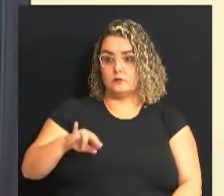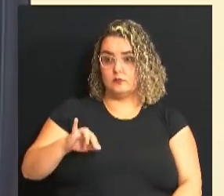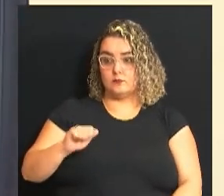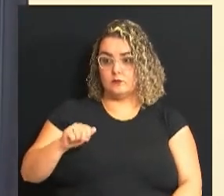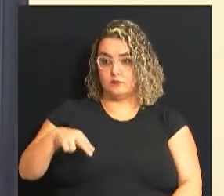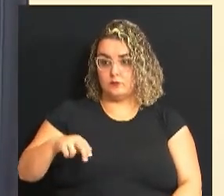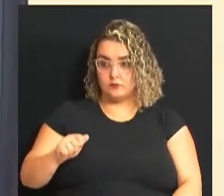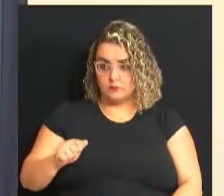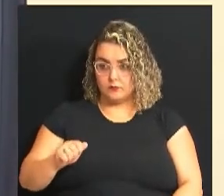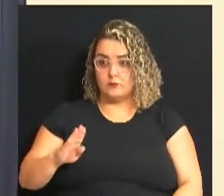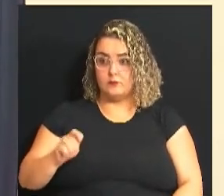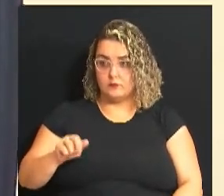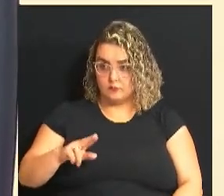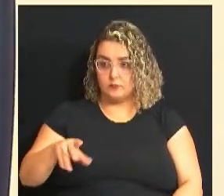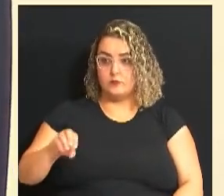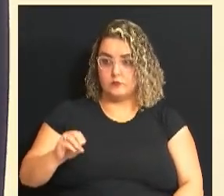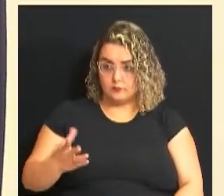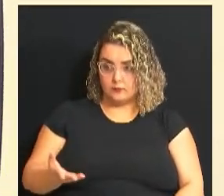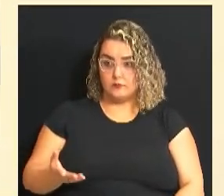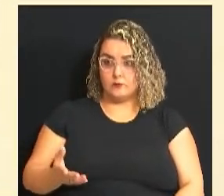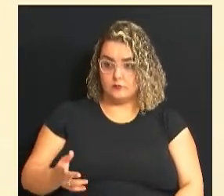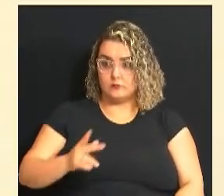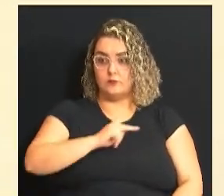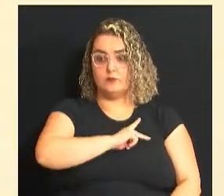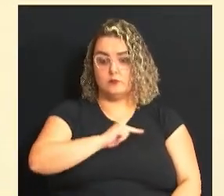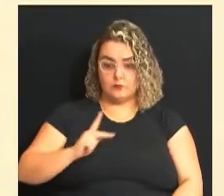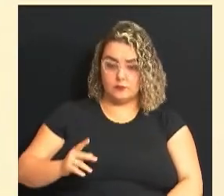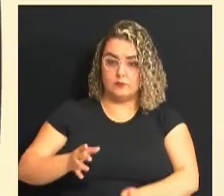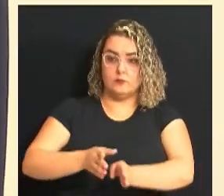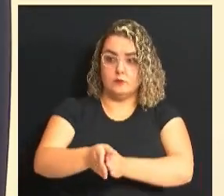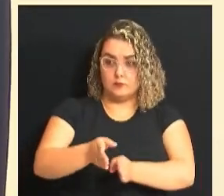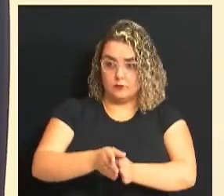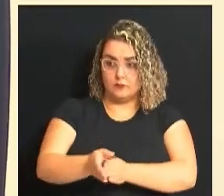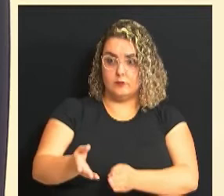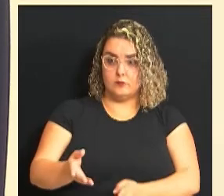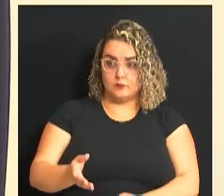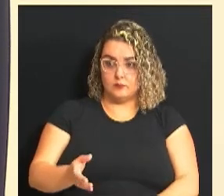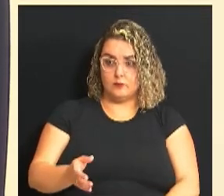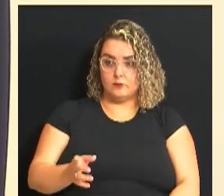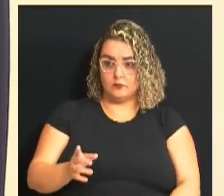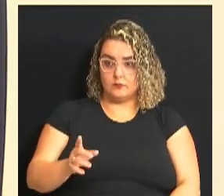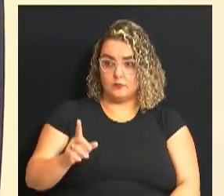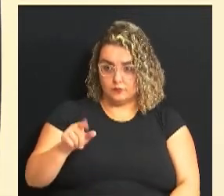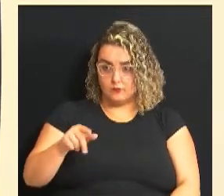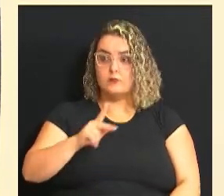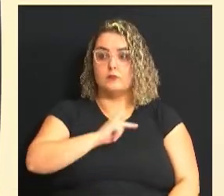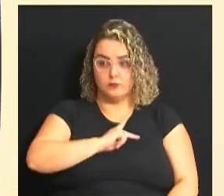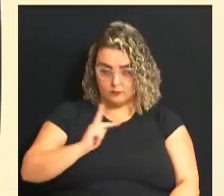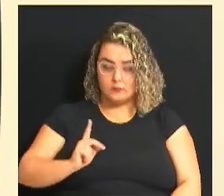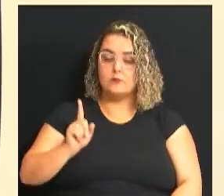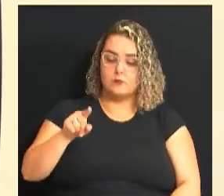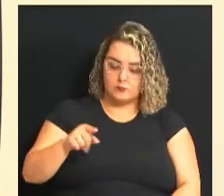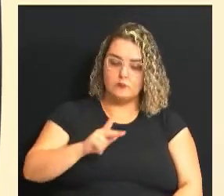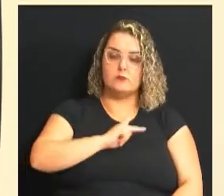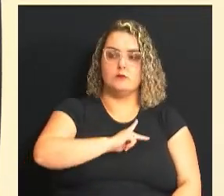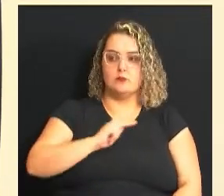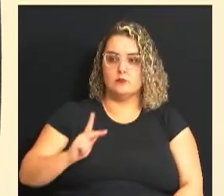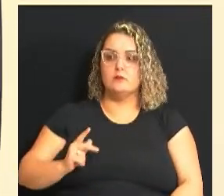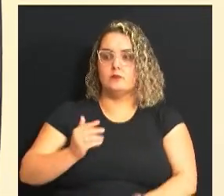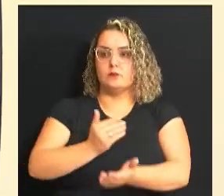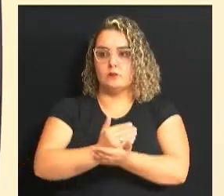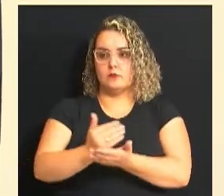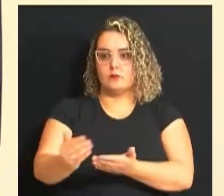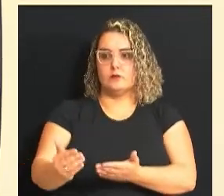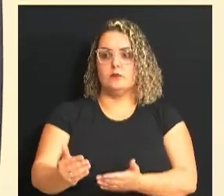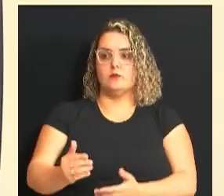Mariana Barão, que estava, então, como presidente do conselho, presidente não, ela estava, como estava, né? Ela começou, a